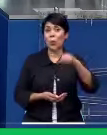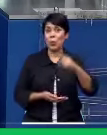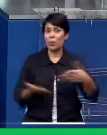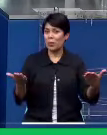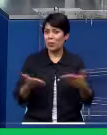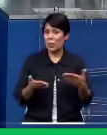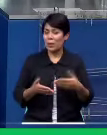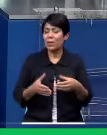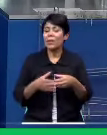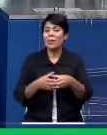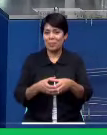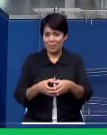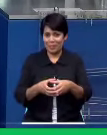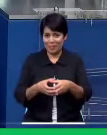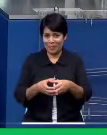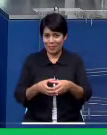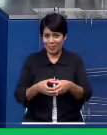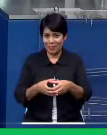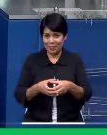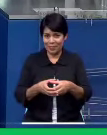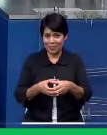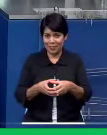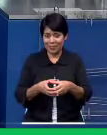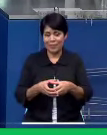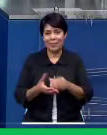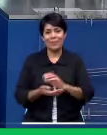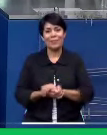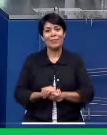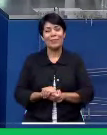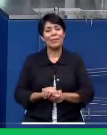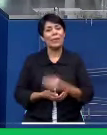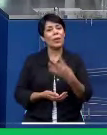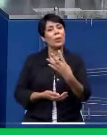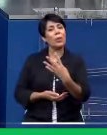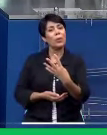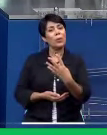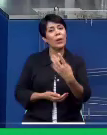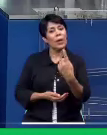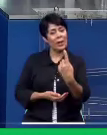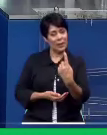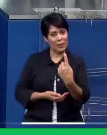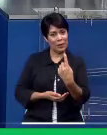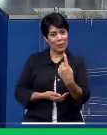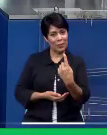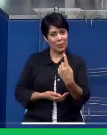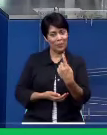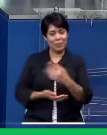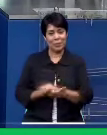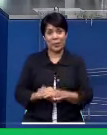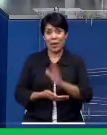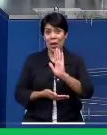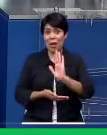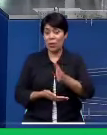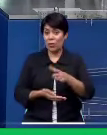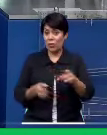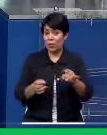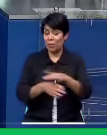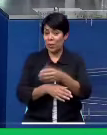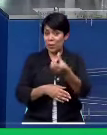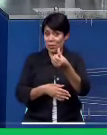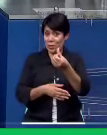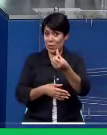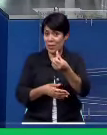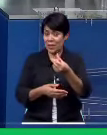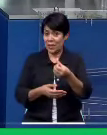para fecharmos o nosso sorteio. E a última bola vem chegando, é bola 41. Já temos aqui os nossos